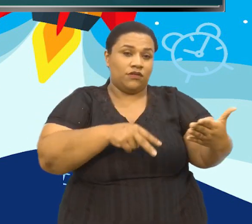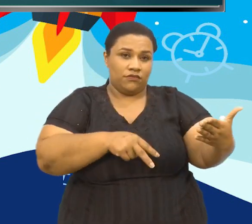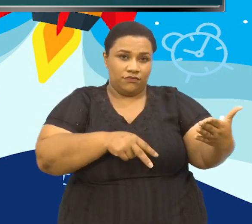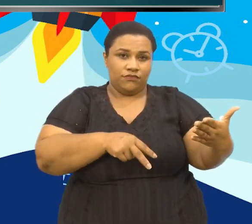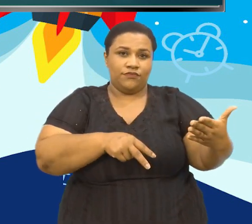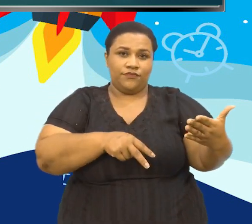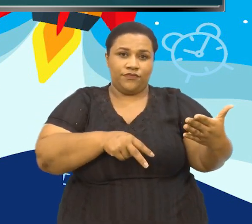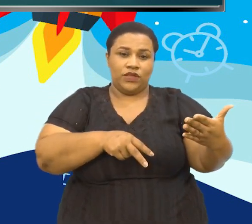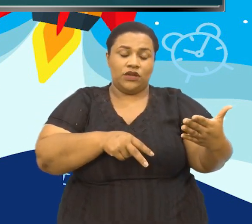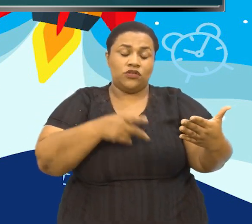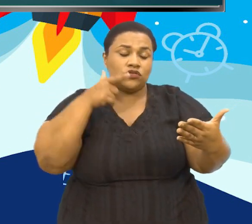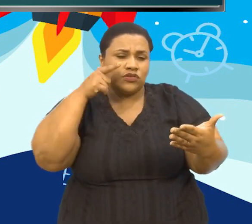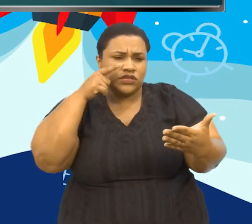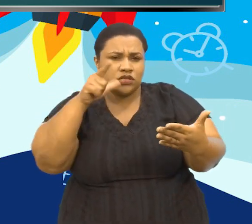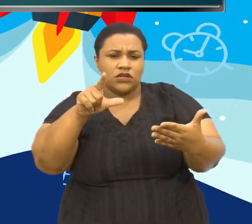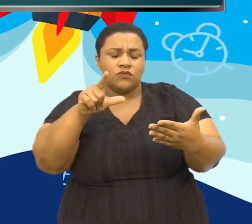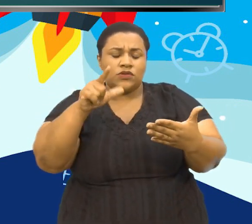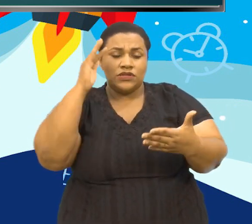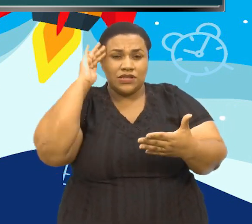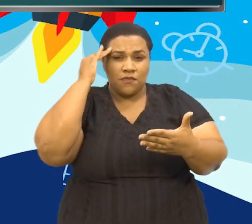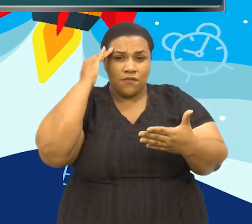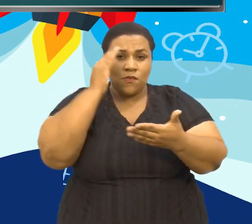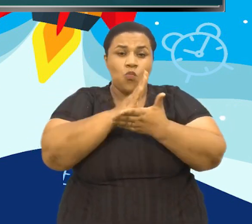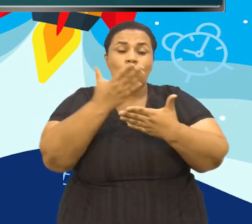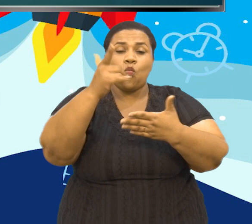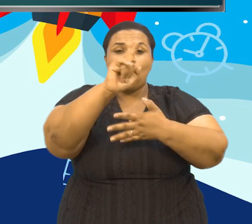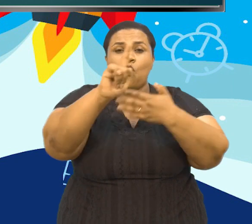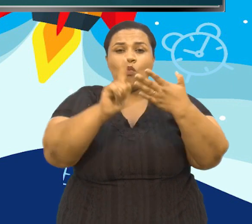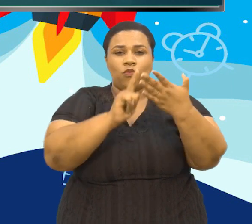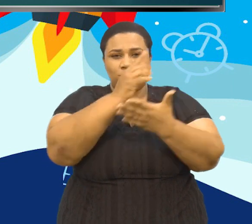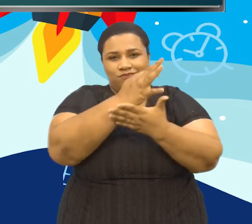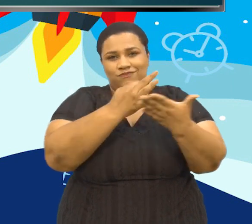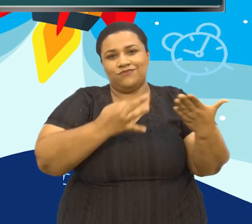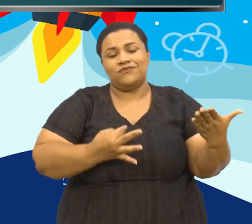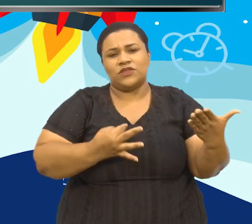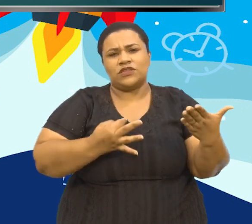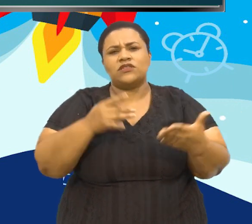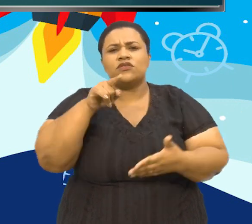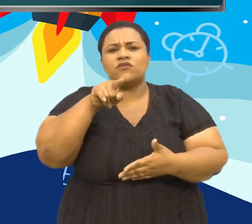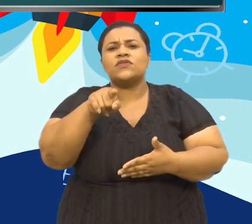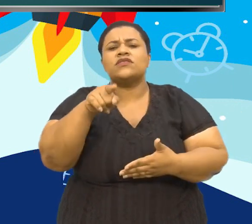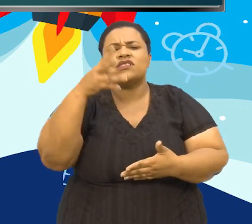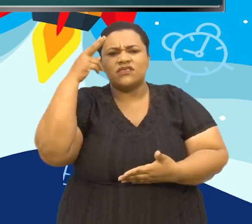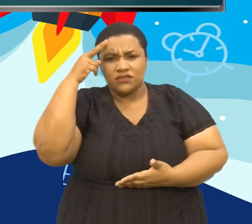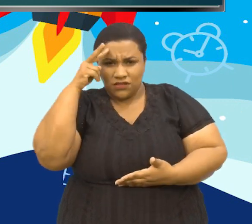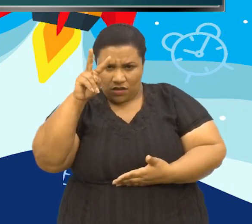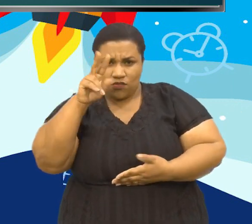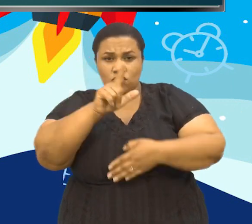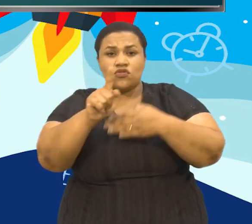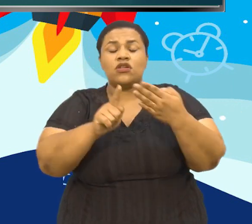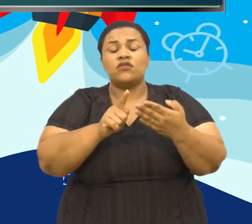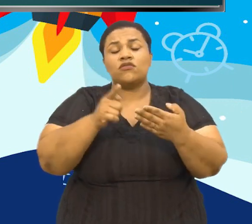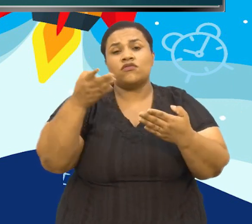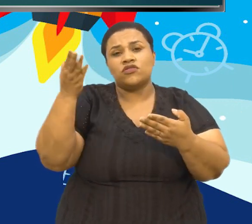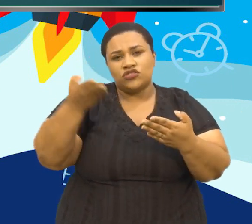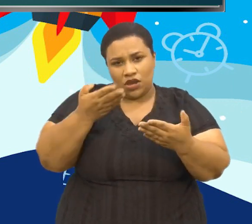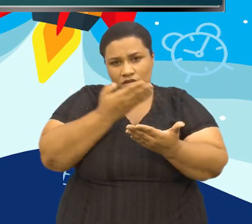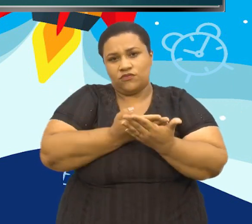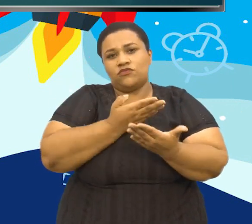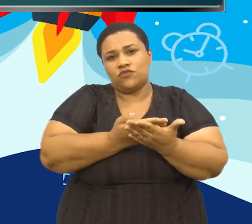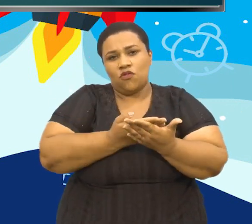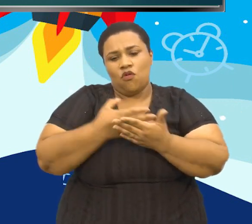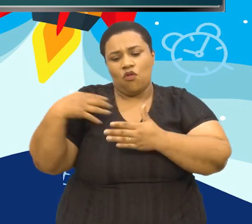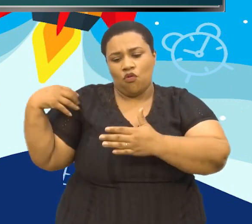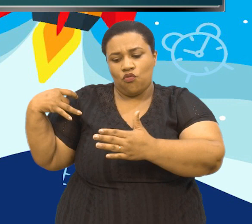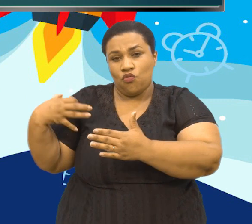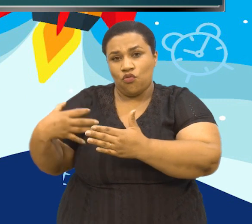conseguimos identificar a qual gênero esse texto vai pertencer. Mas e vocês, lembram dos gêneros que nós já estudamos?